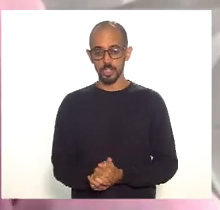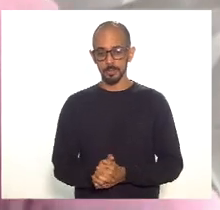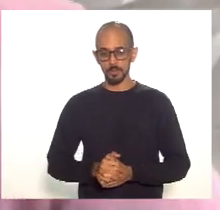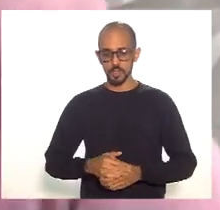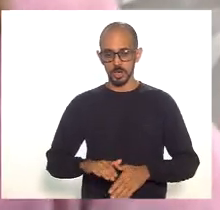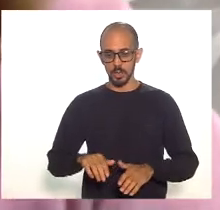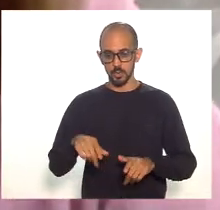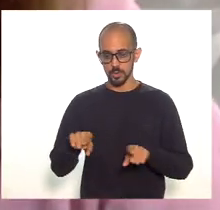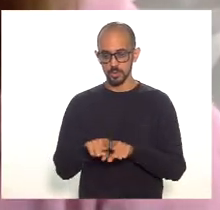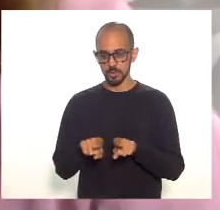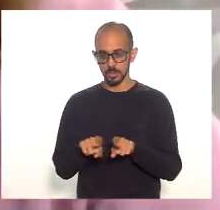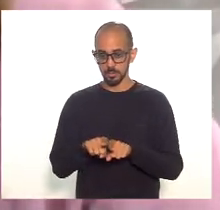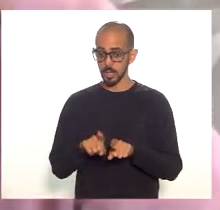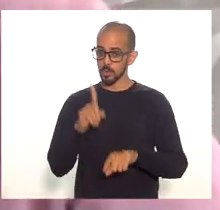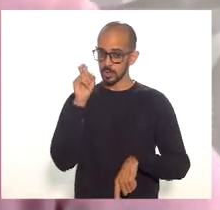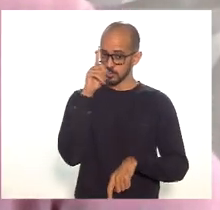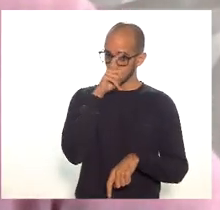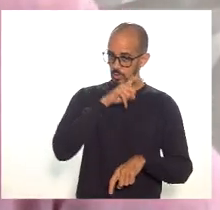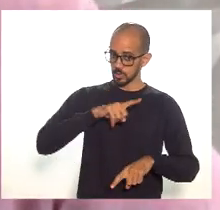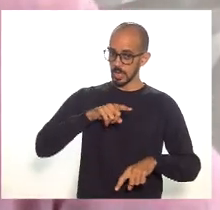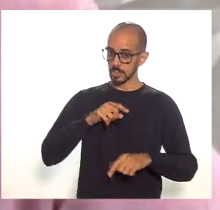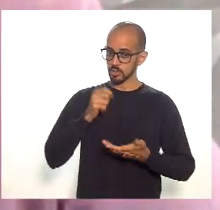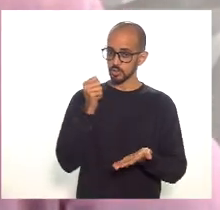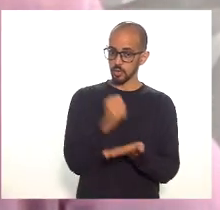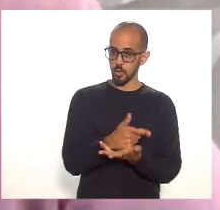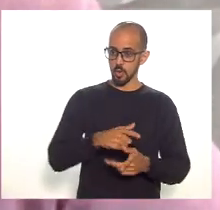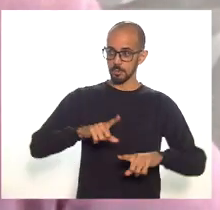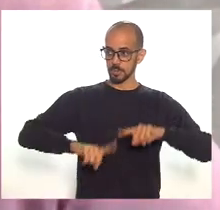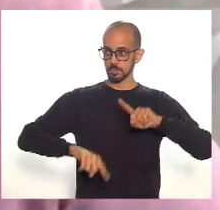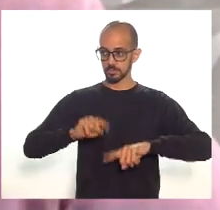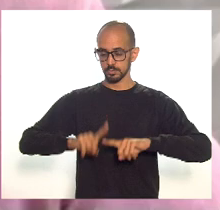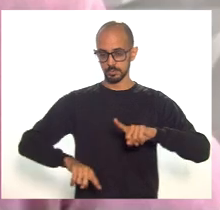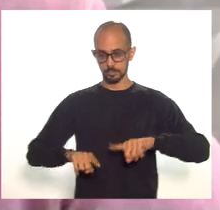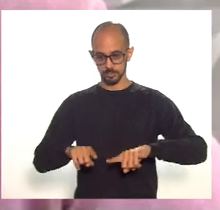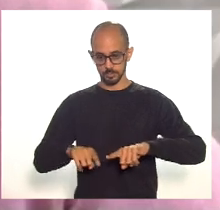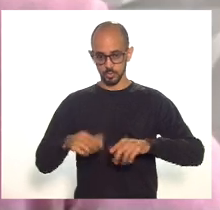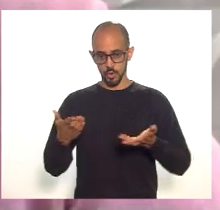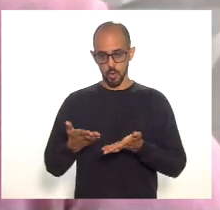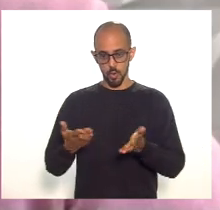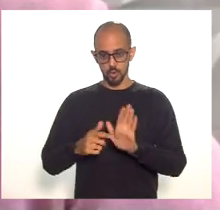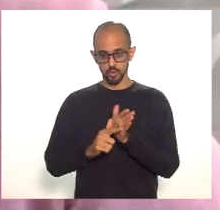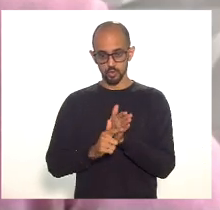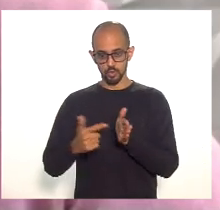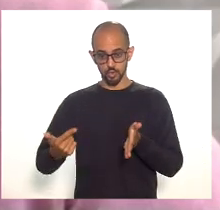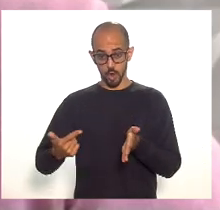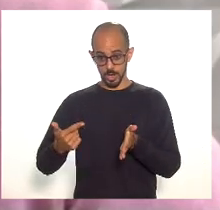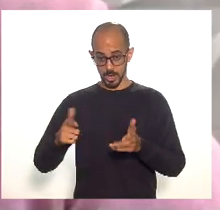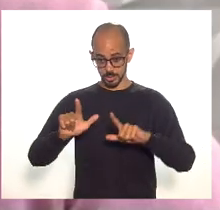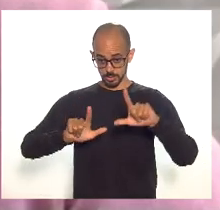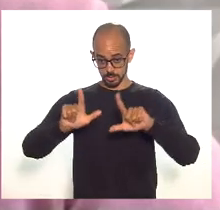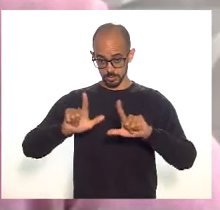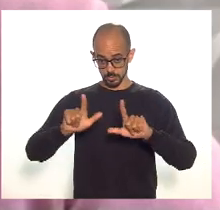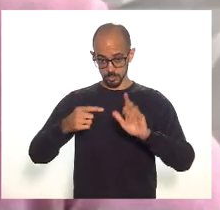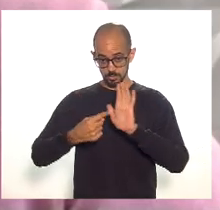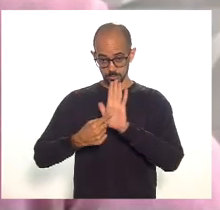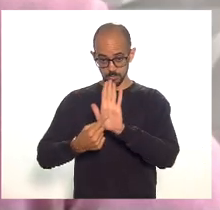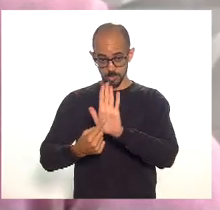a dificuldade dos insumos, né? Hoje mesmo os jornais mostram que